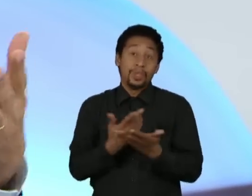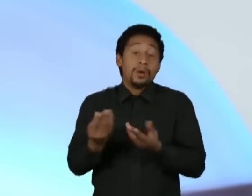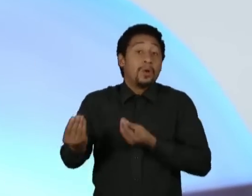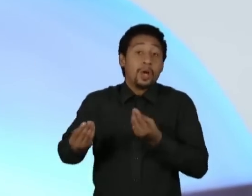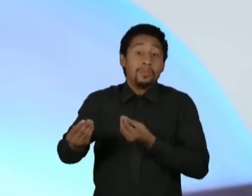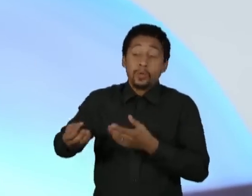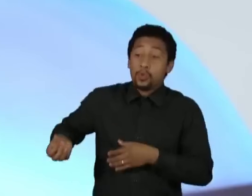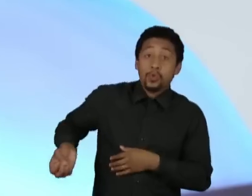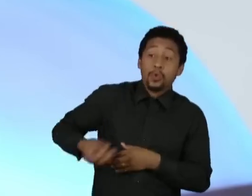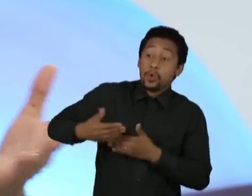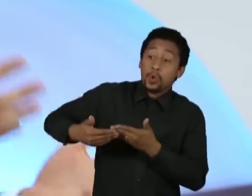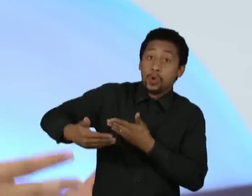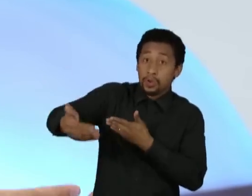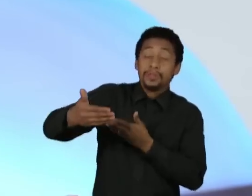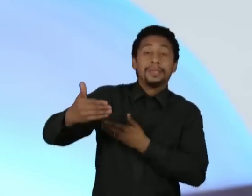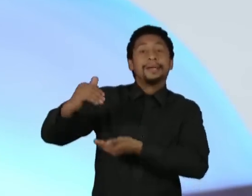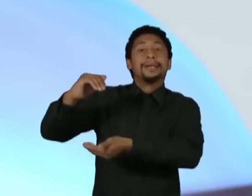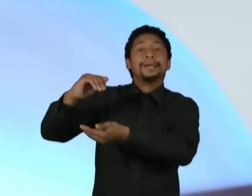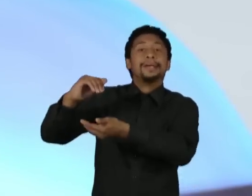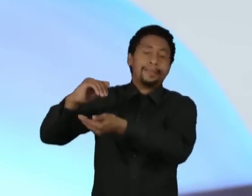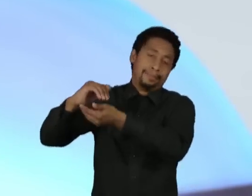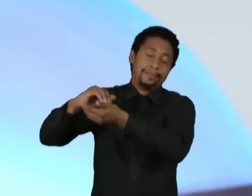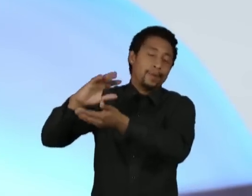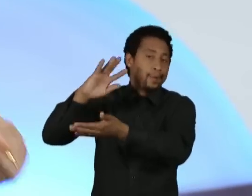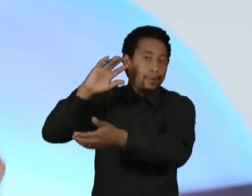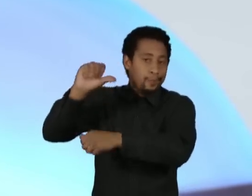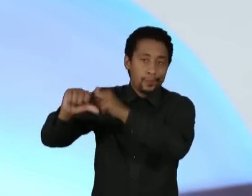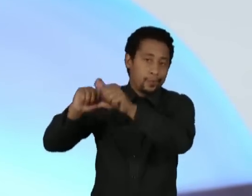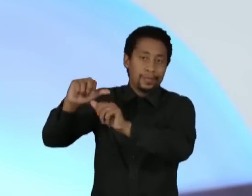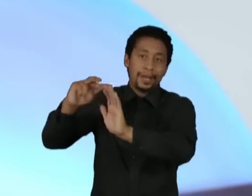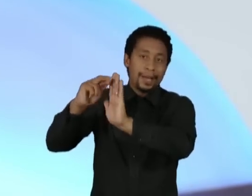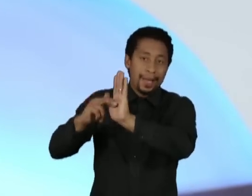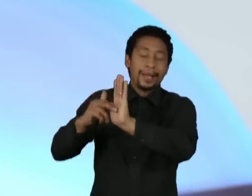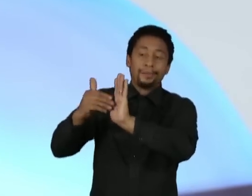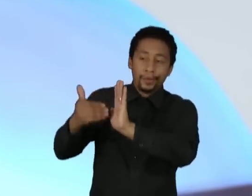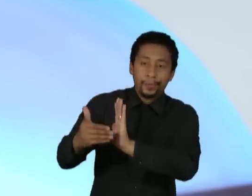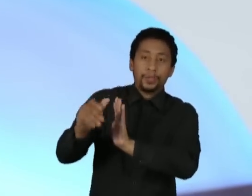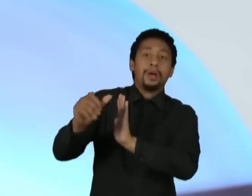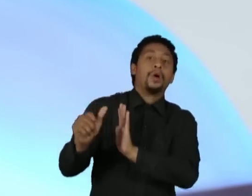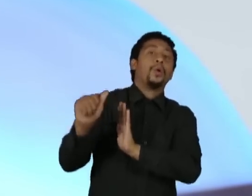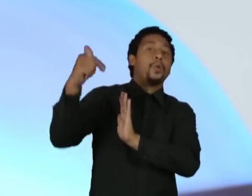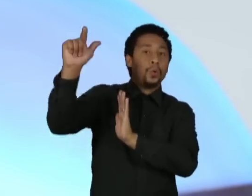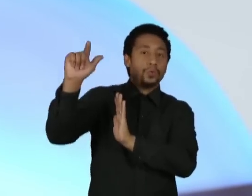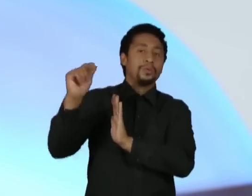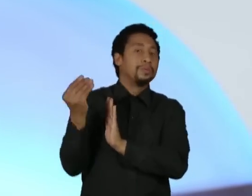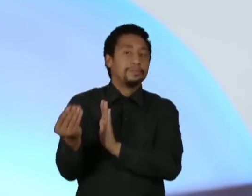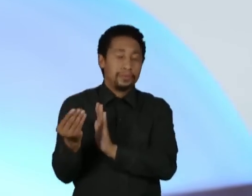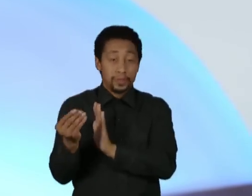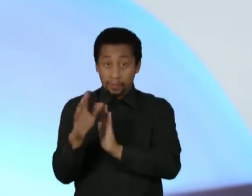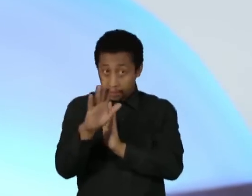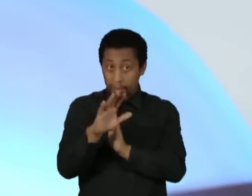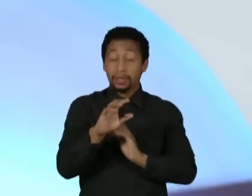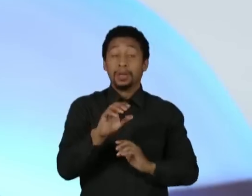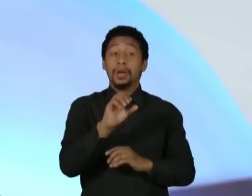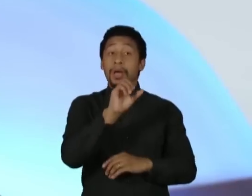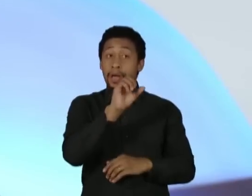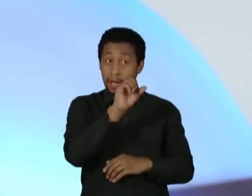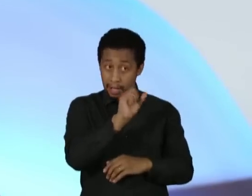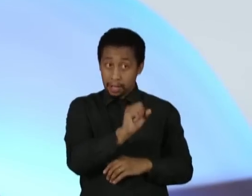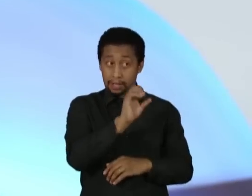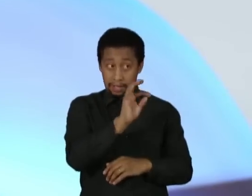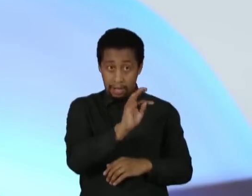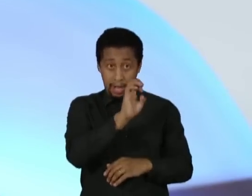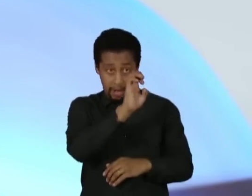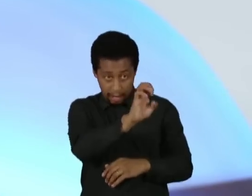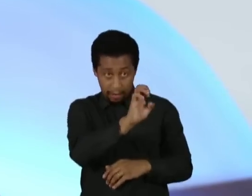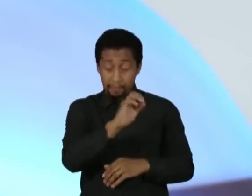o Supremo mude uma regra e aplique para o passado retroativamente? Hoje, o caso Eduardo Cunha foi anulado porque o Supremo Tribunal Federal, em 2019, mudou a